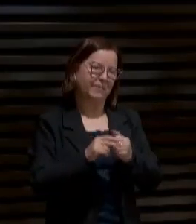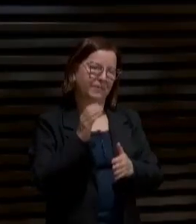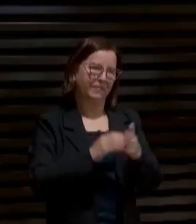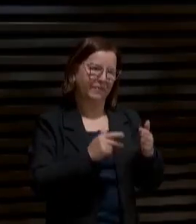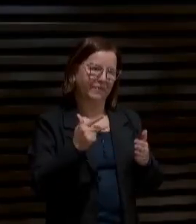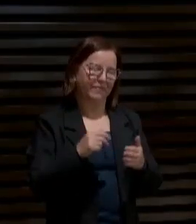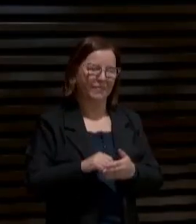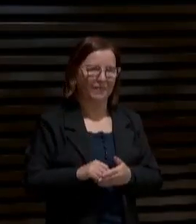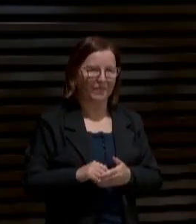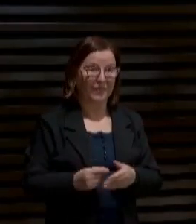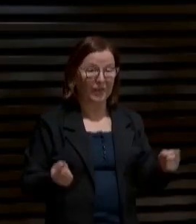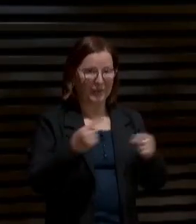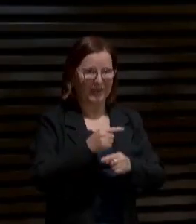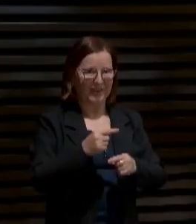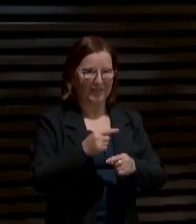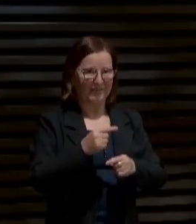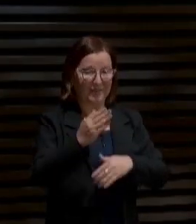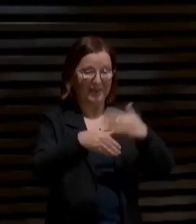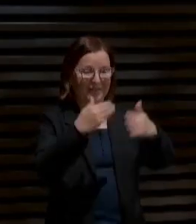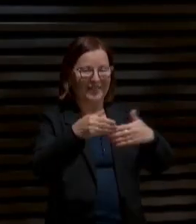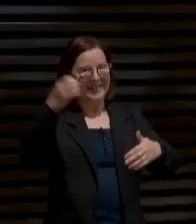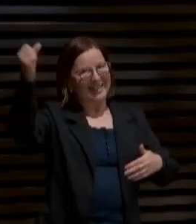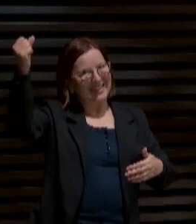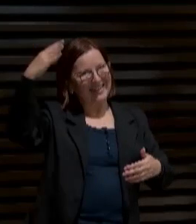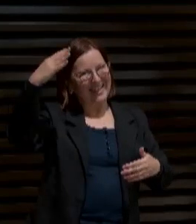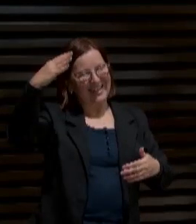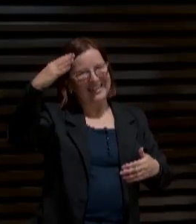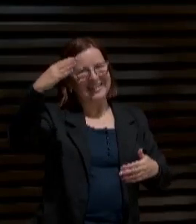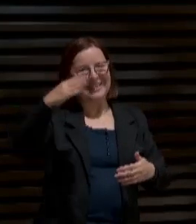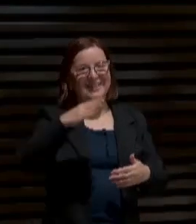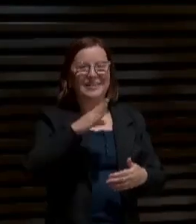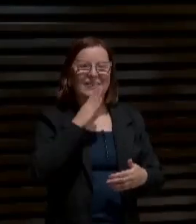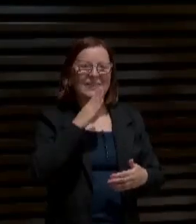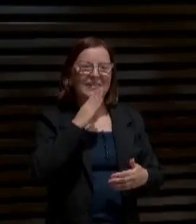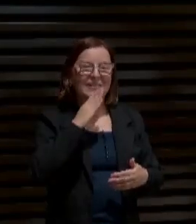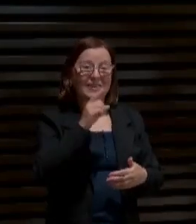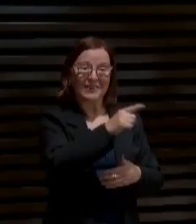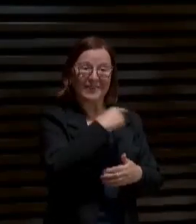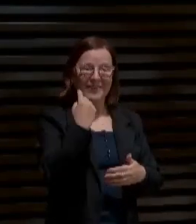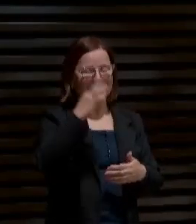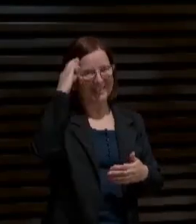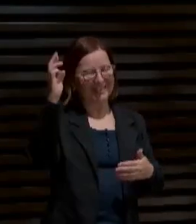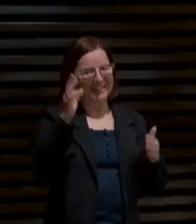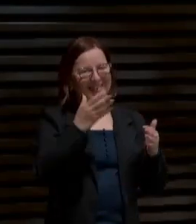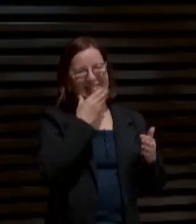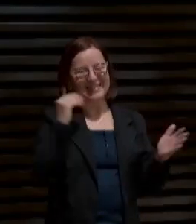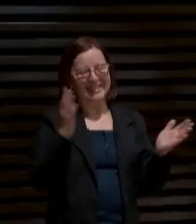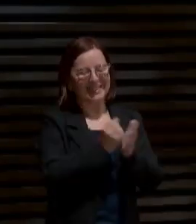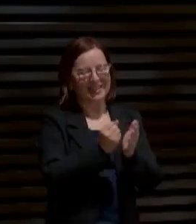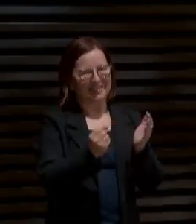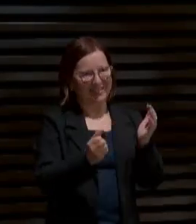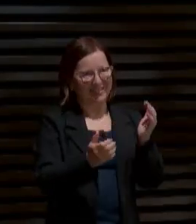cresçam na graça e no conhecimento do nosso Senhor e salvador Jesus Cristo a ele seja a glória